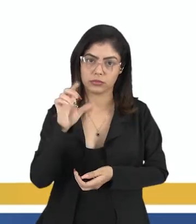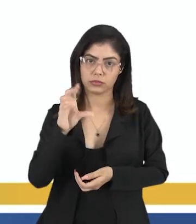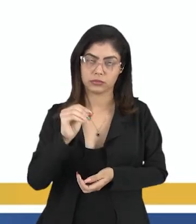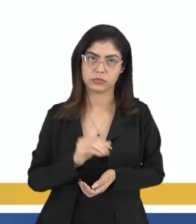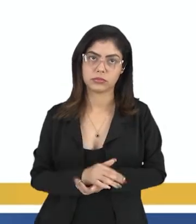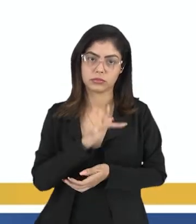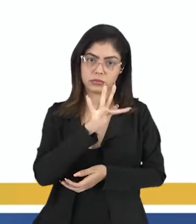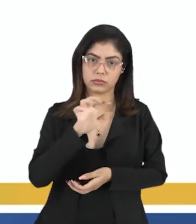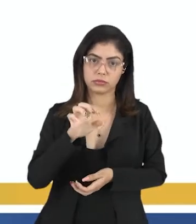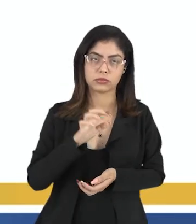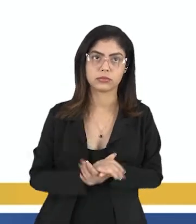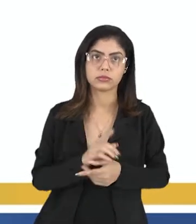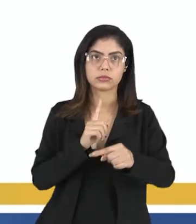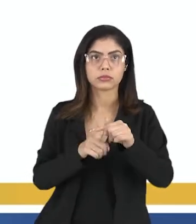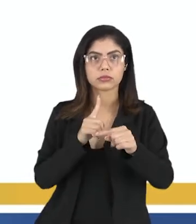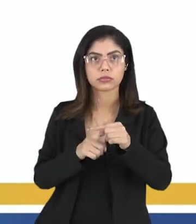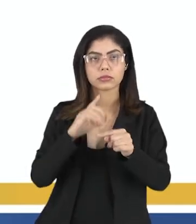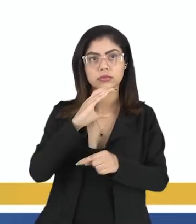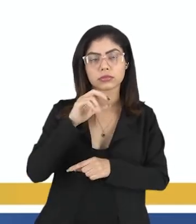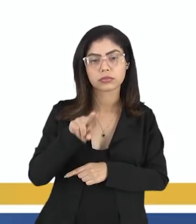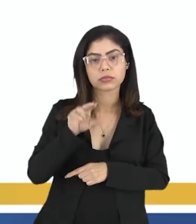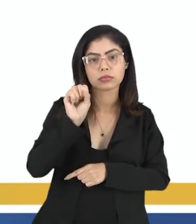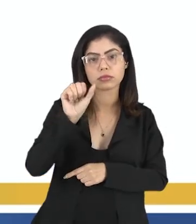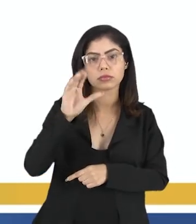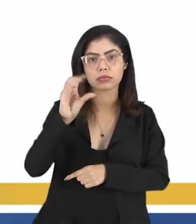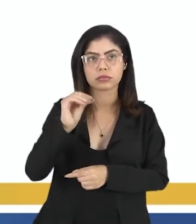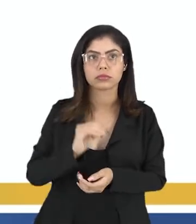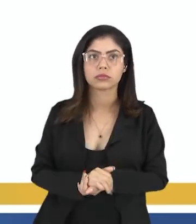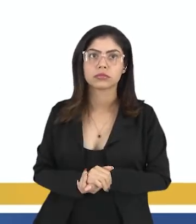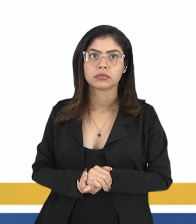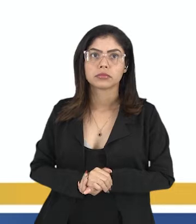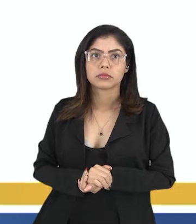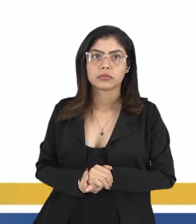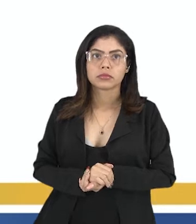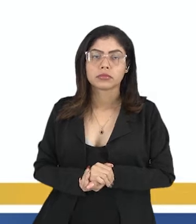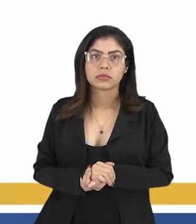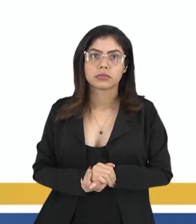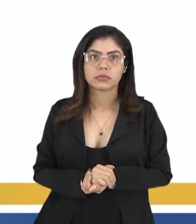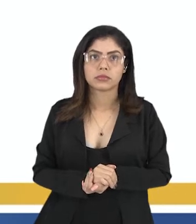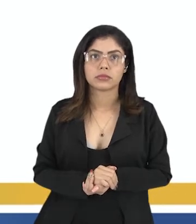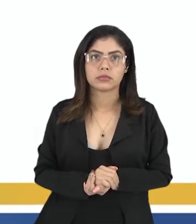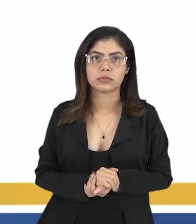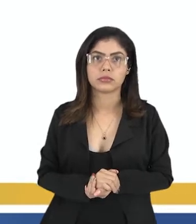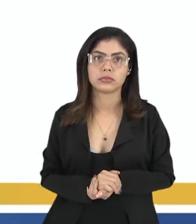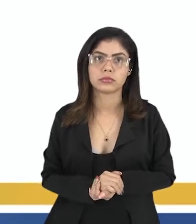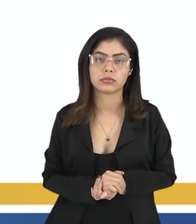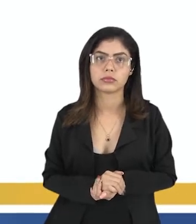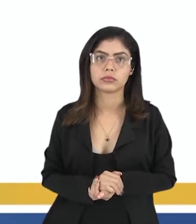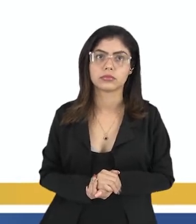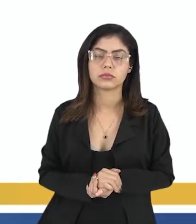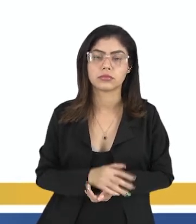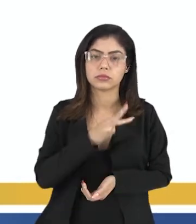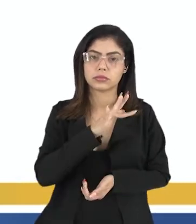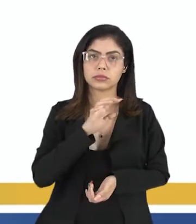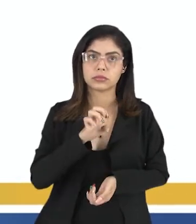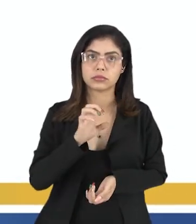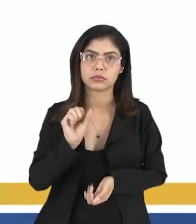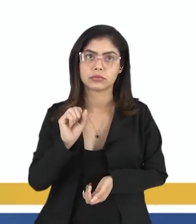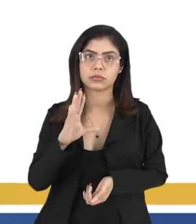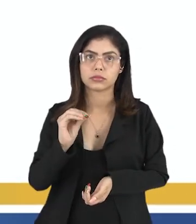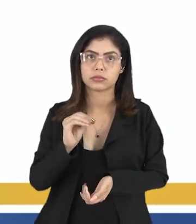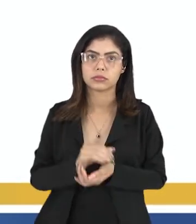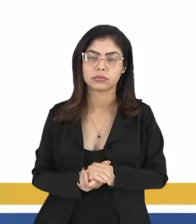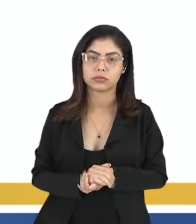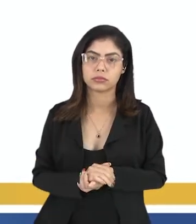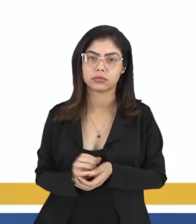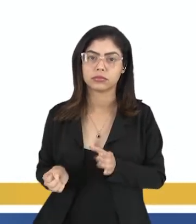ferro reagindo com o sulfato de cobre, tendo a formação do sulfato de ferro e